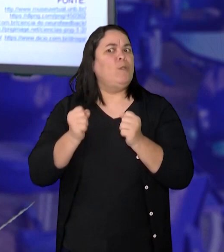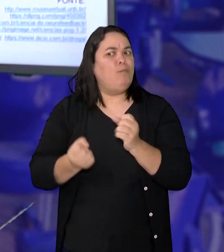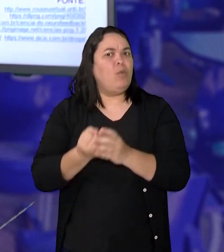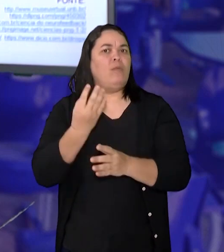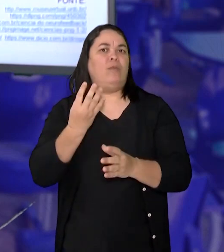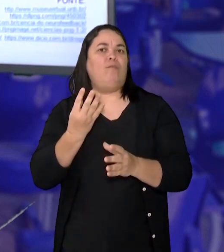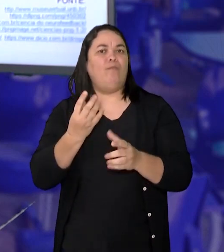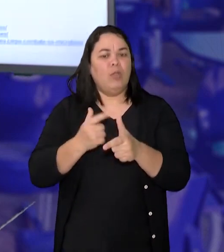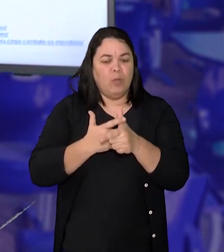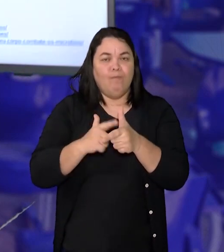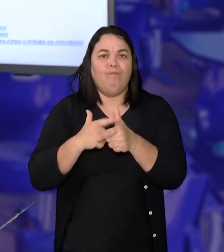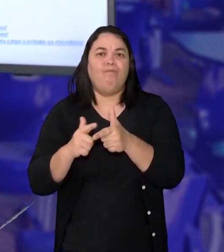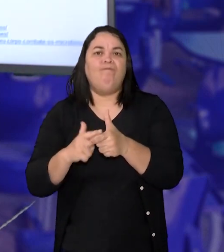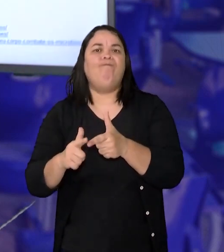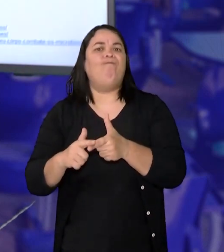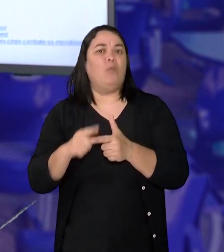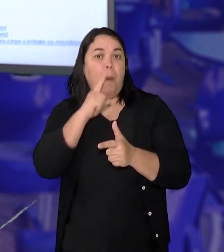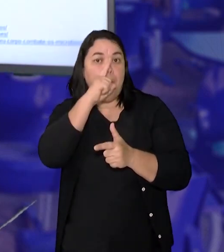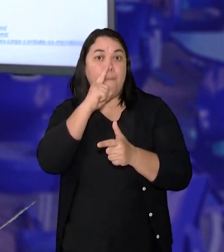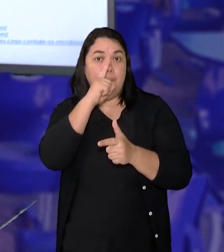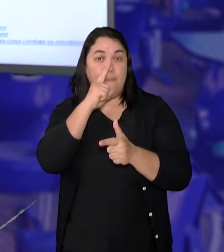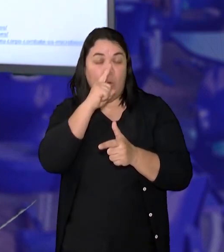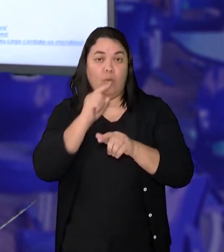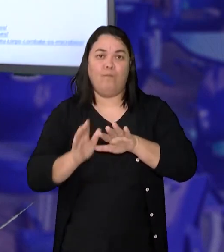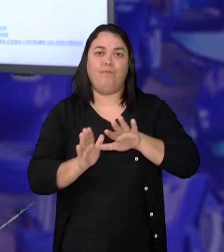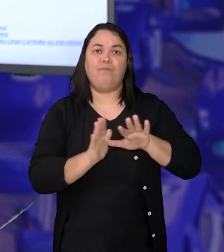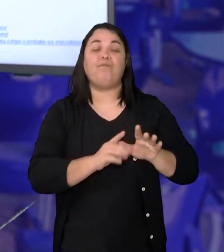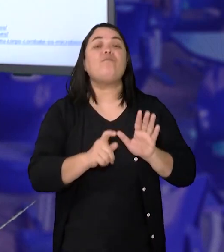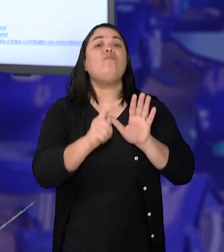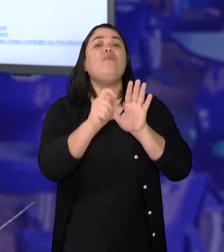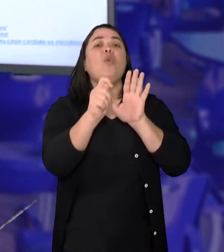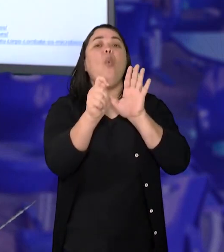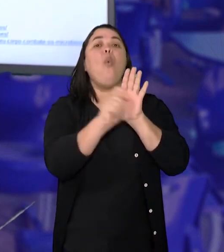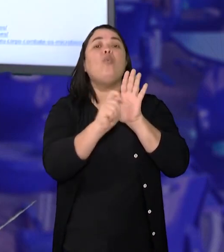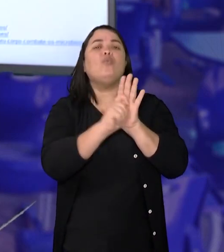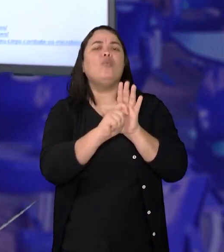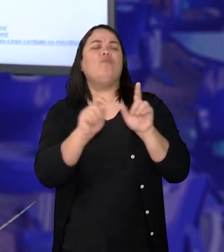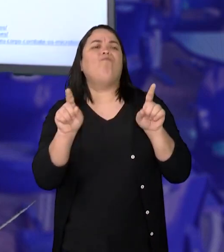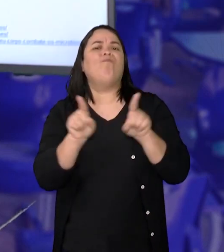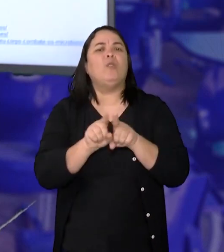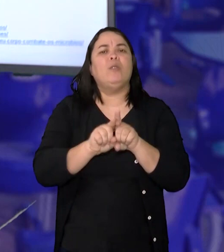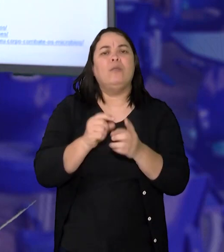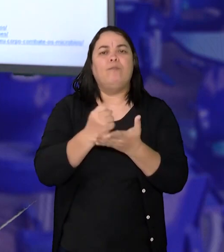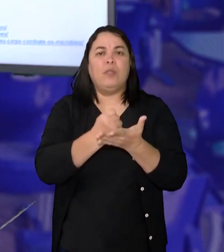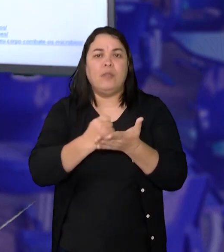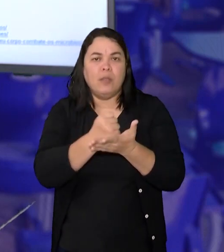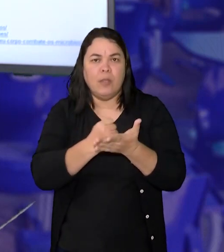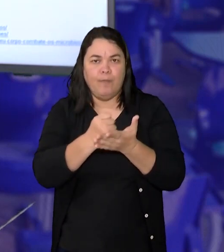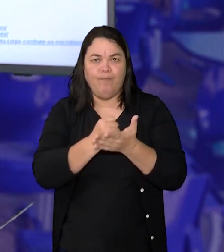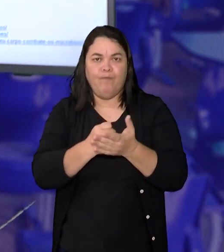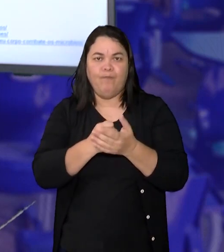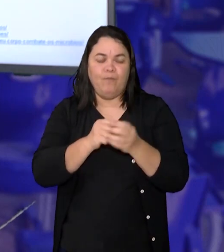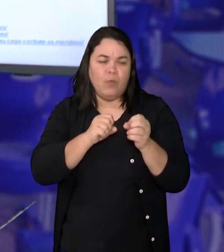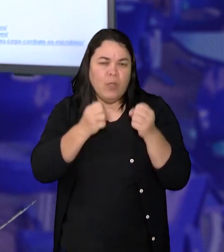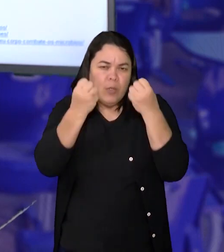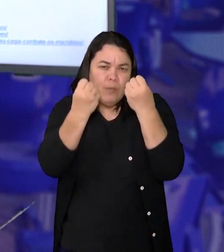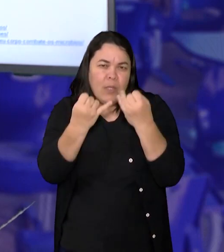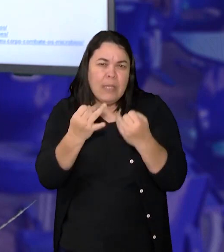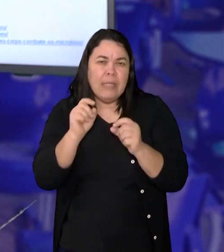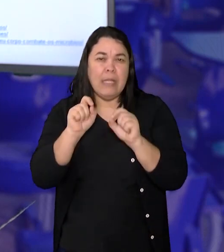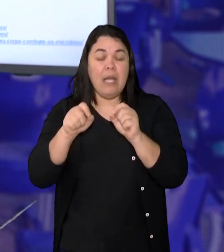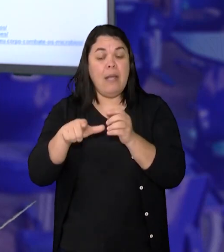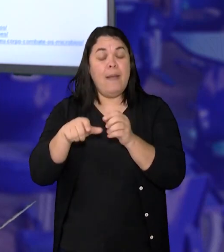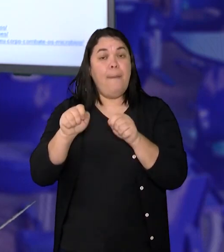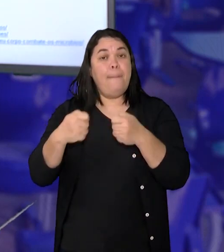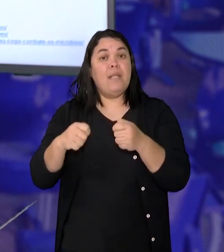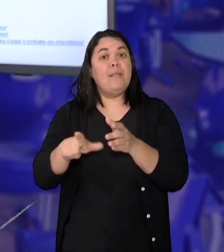a gente, tá bom? Então, ó, para a gente falar um pouquinho das drogas e dos medicamentos, a gente precisa antes